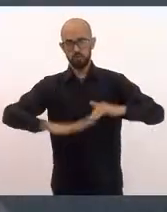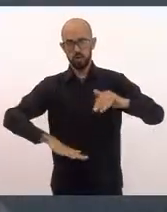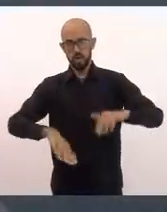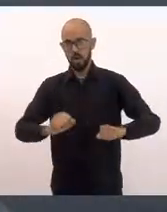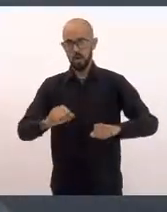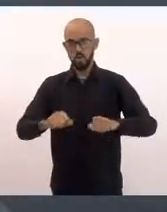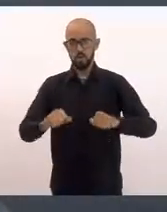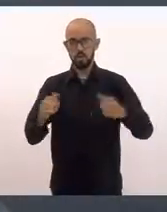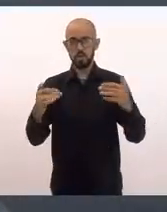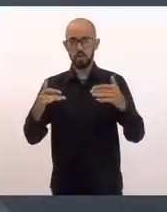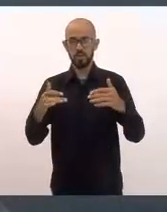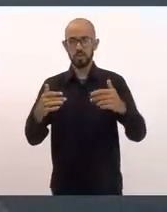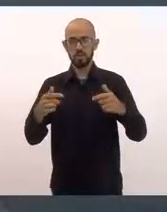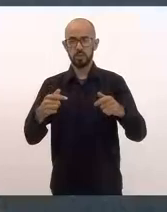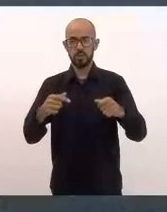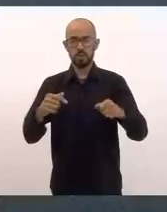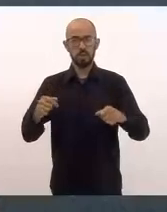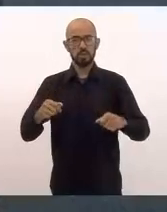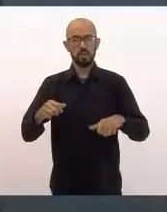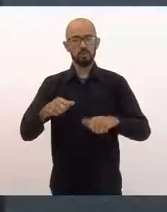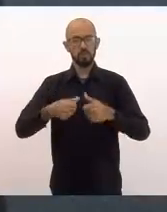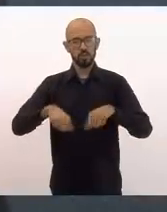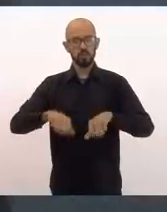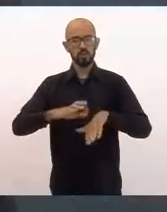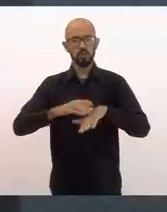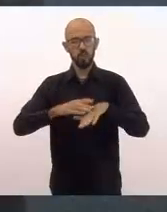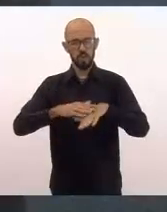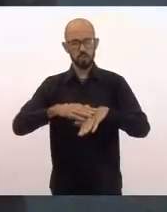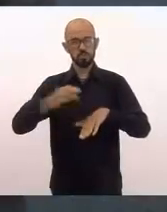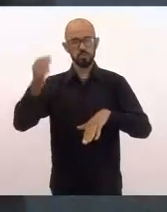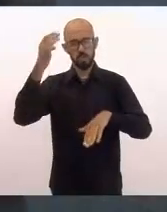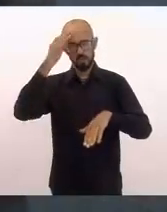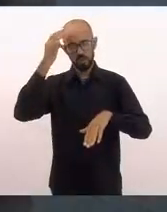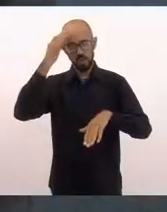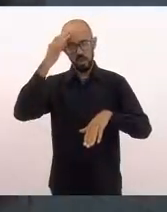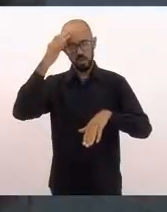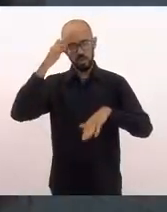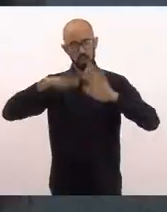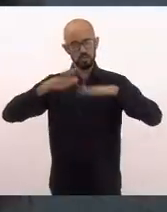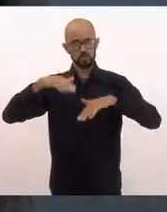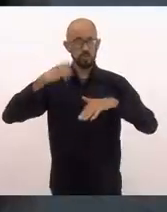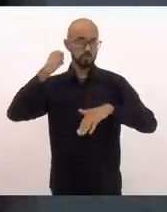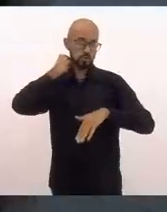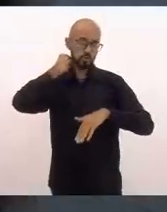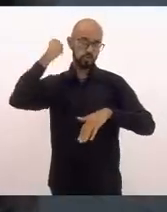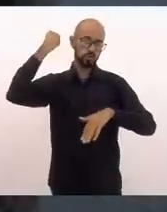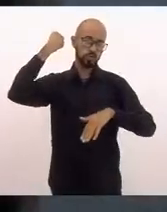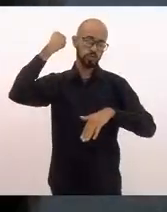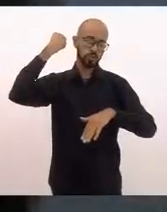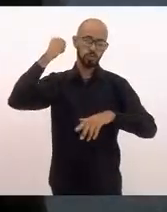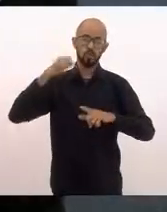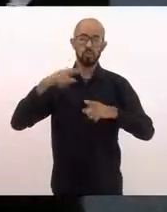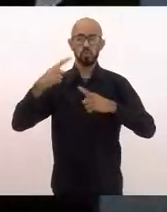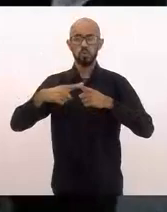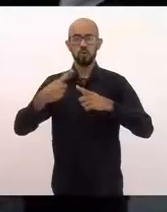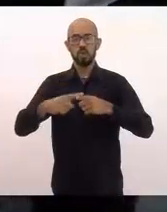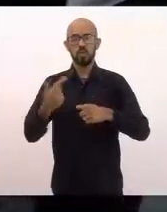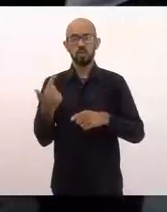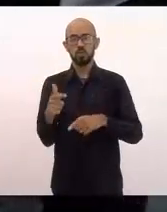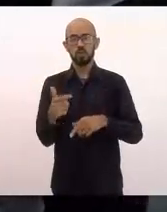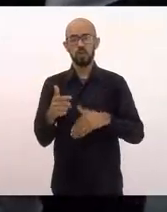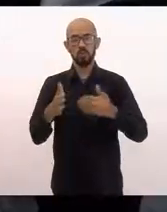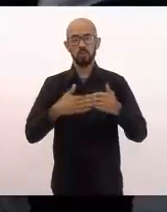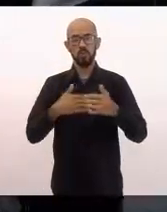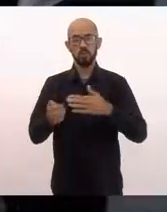que estão adoecendo mentalmente, que estão se suicidando, senhor presidente, e não tem